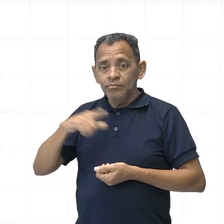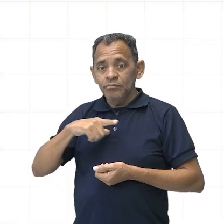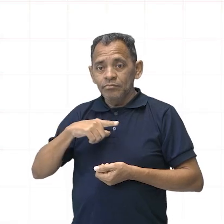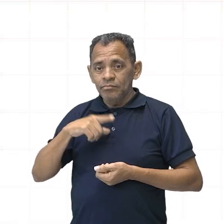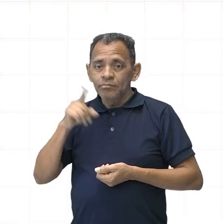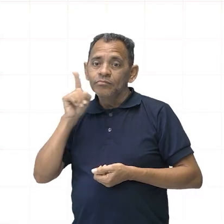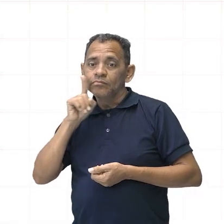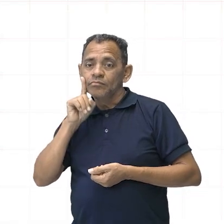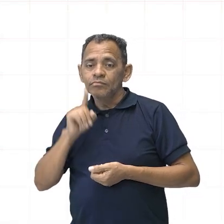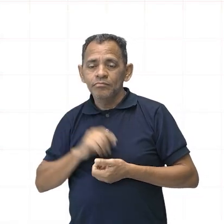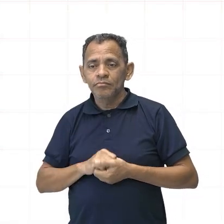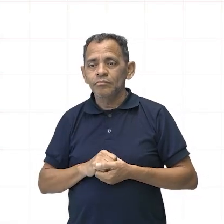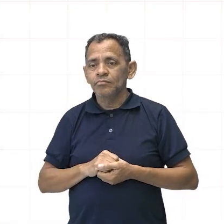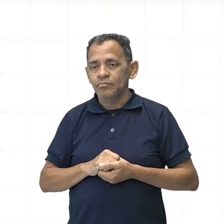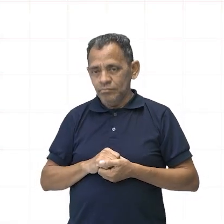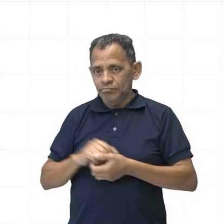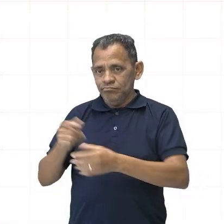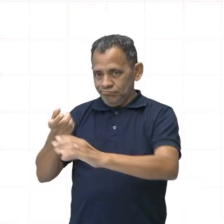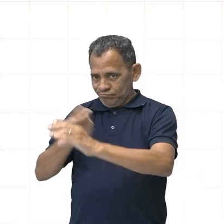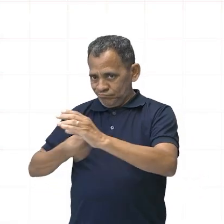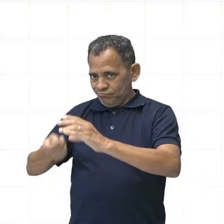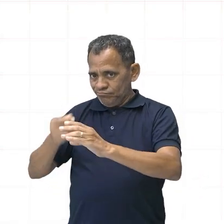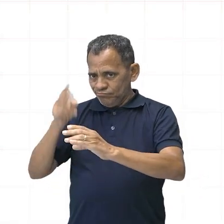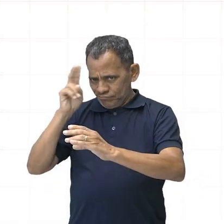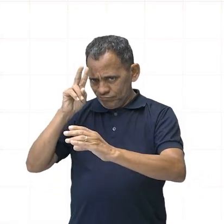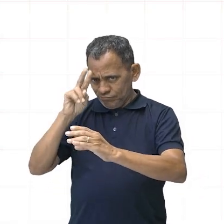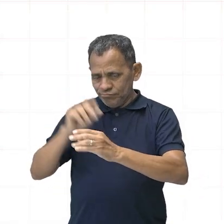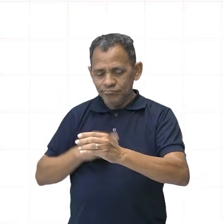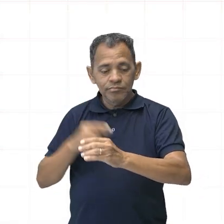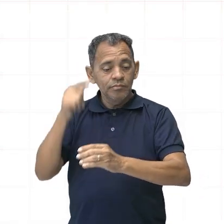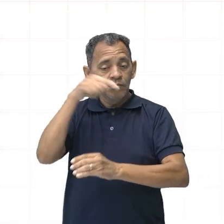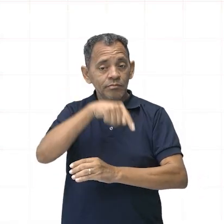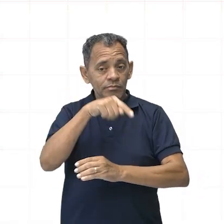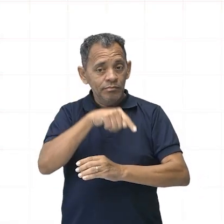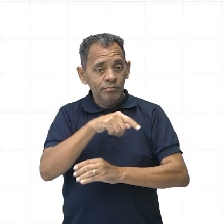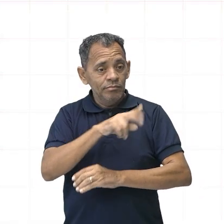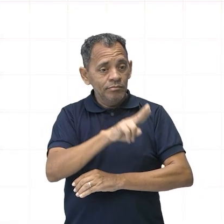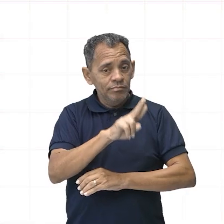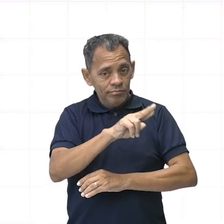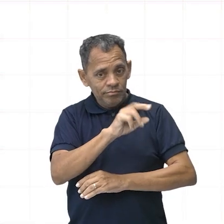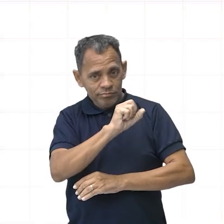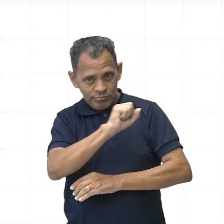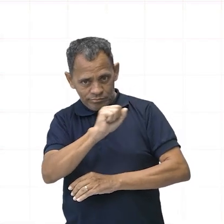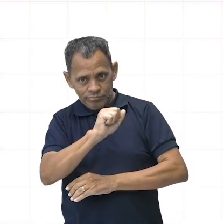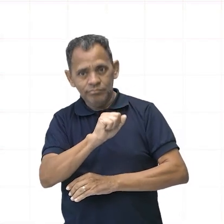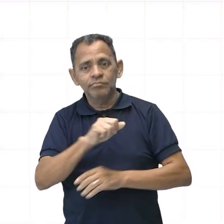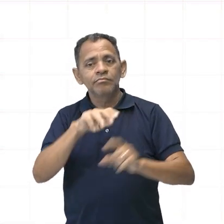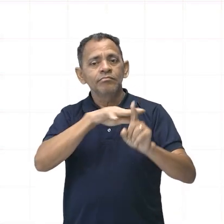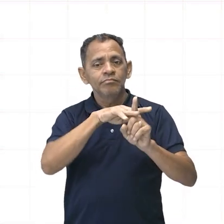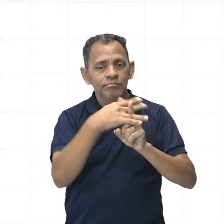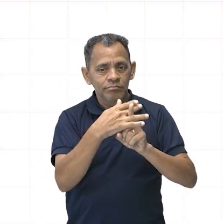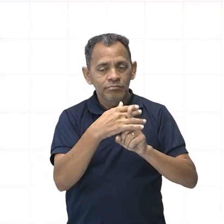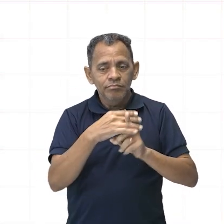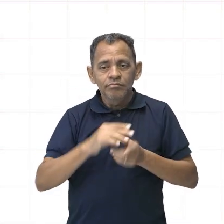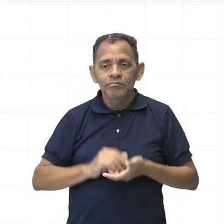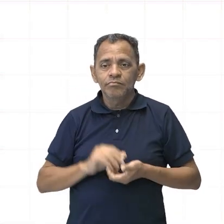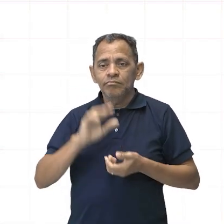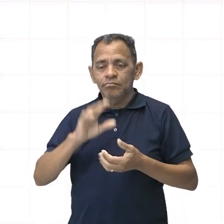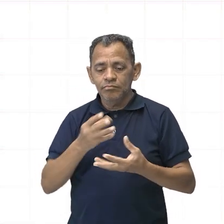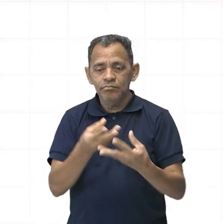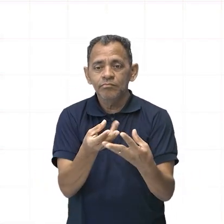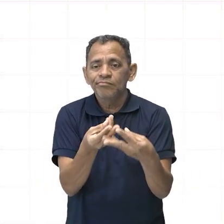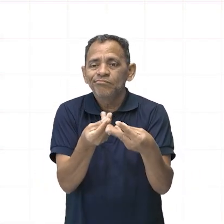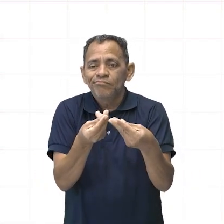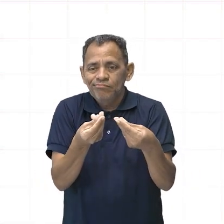os Estados Unidos com o capitalismo e do outro lado nós tínhamos a União Soviética com o socialismo. Quando ocorre a